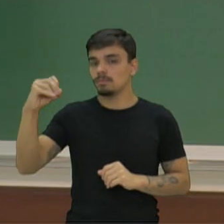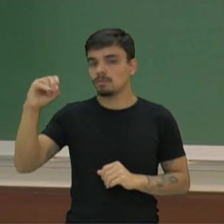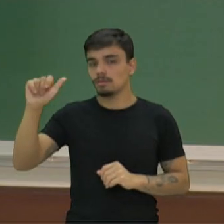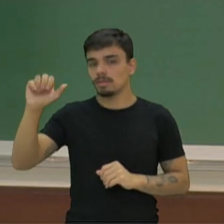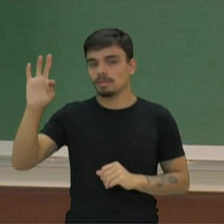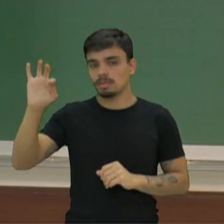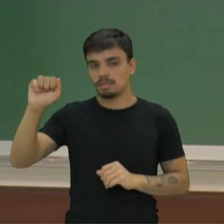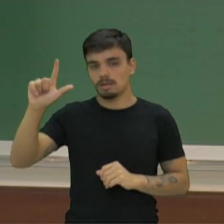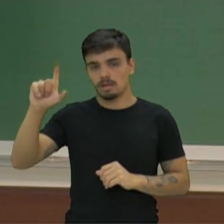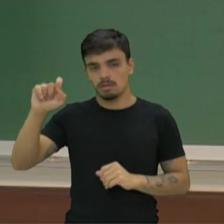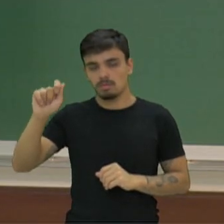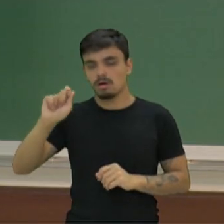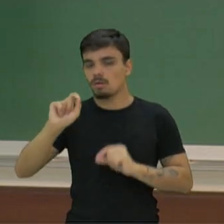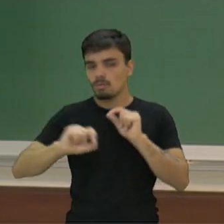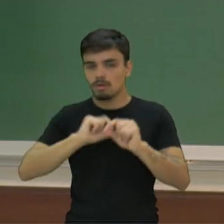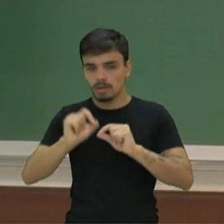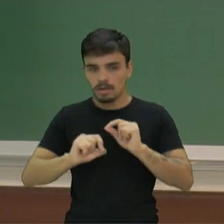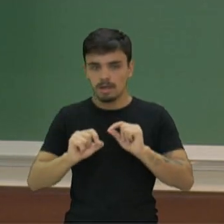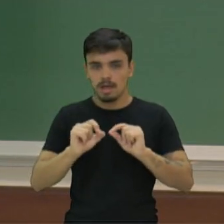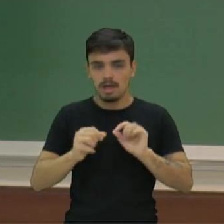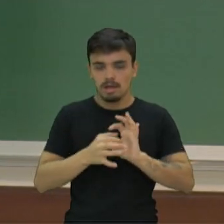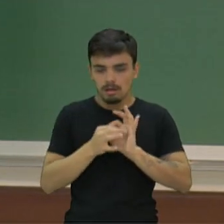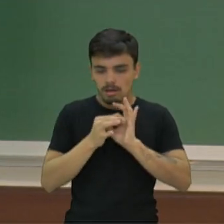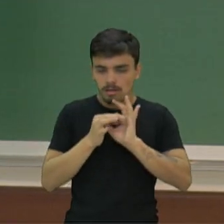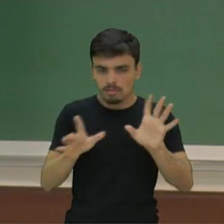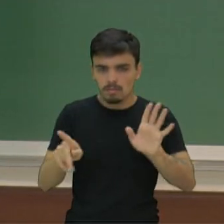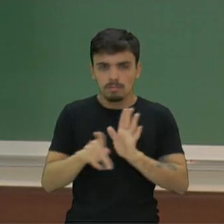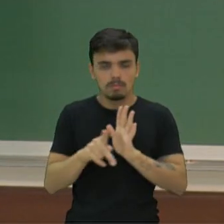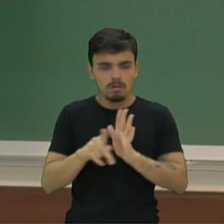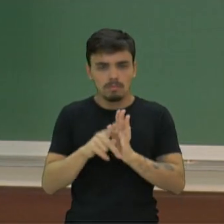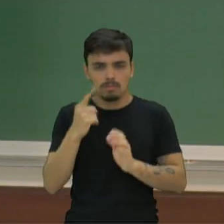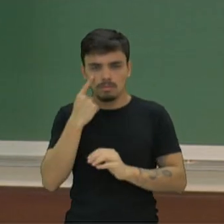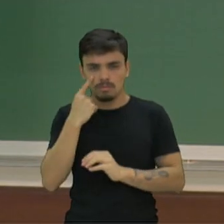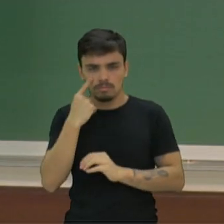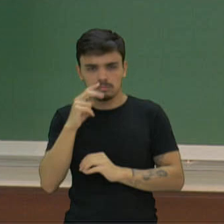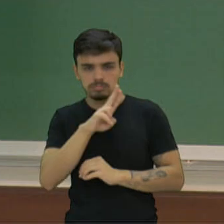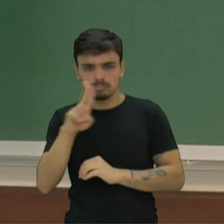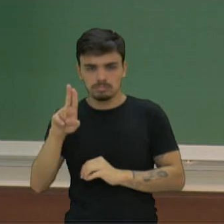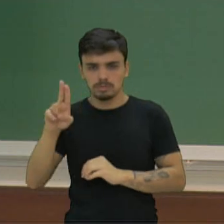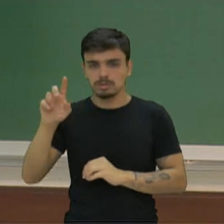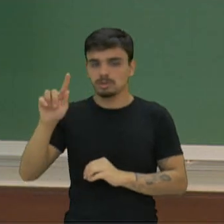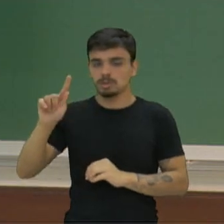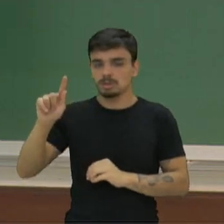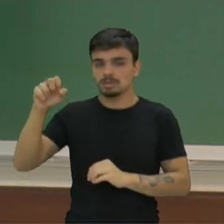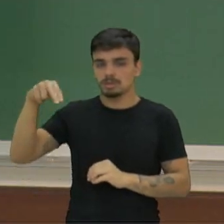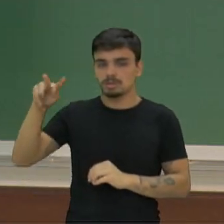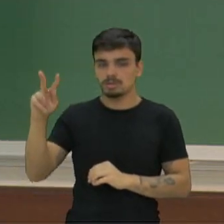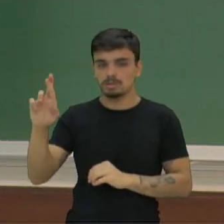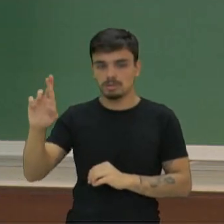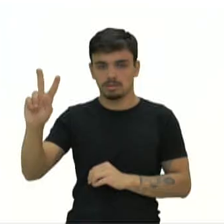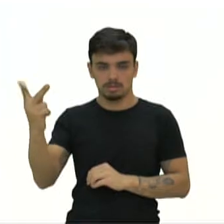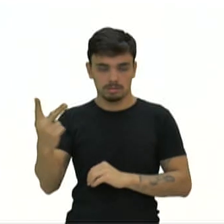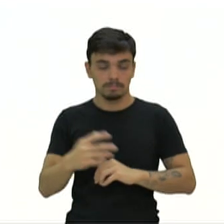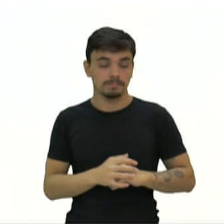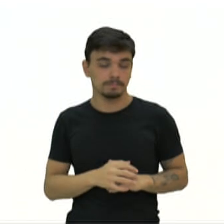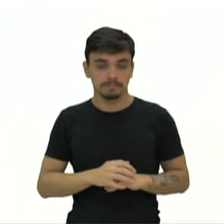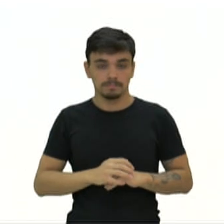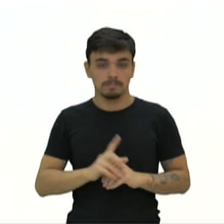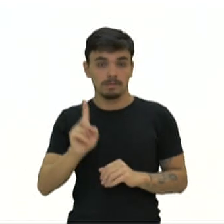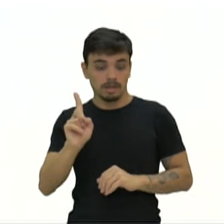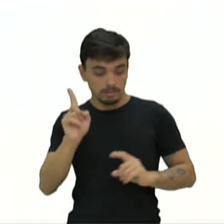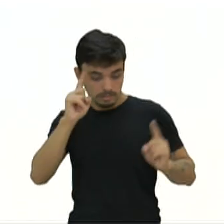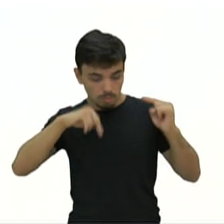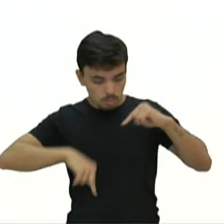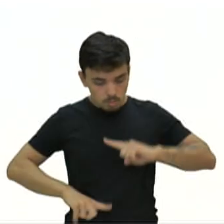chamado hormônio liberador da gonadotrofina, ou também chamado de GnRH. Esse